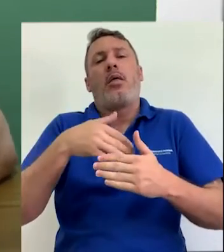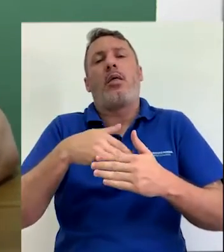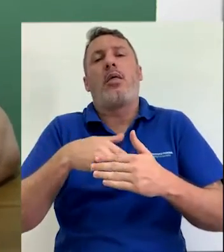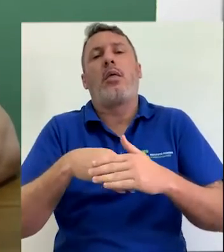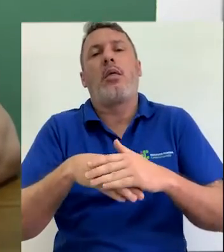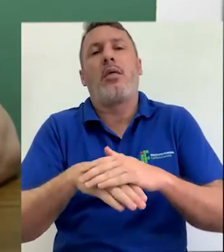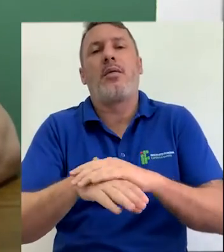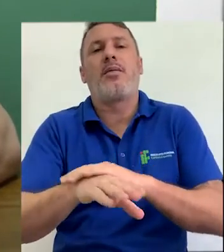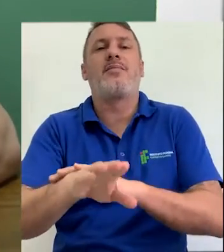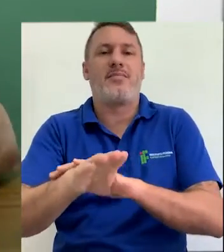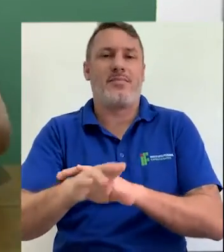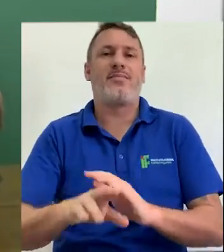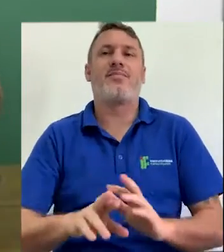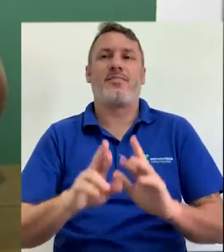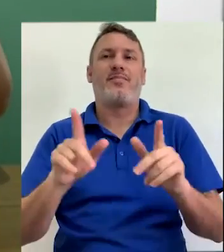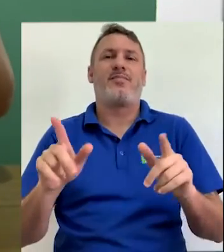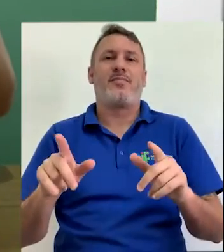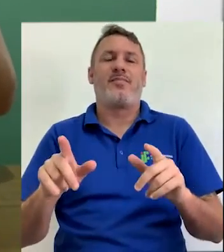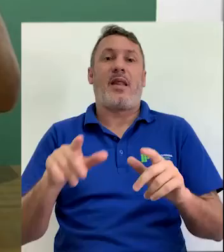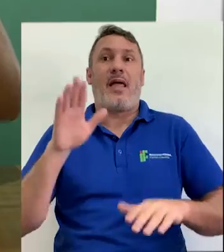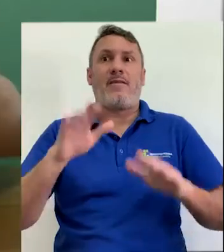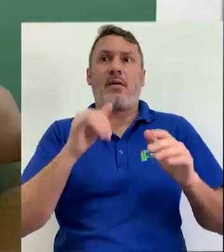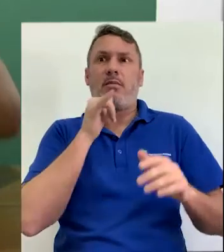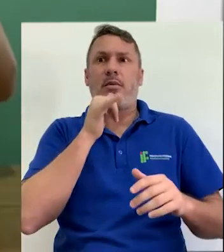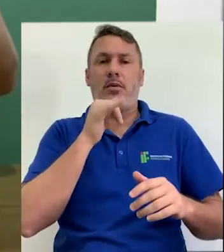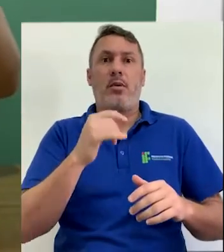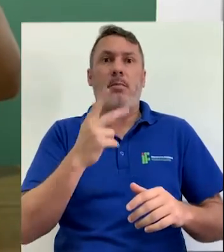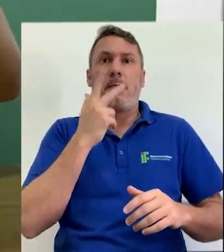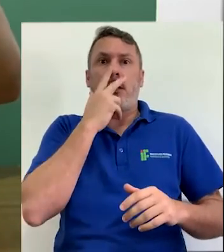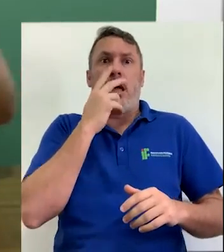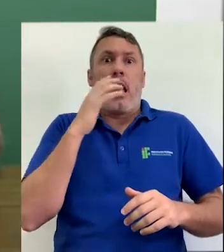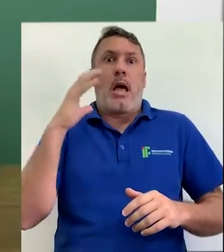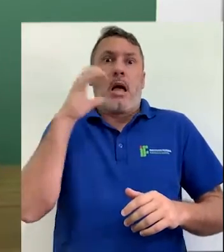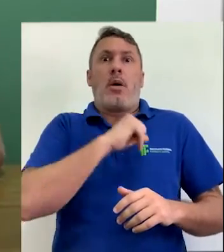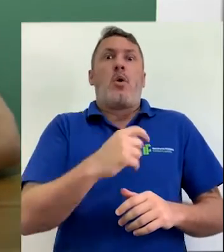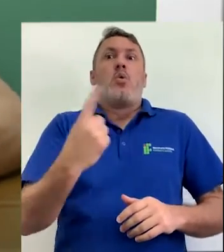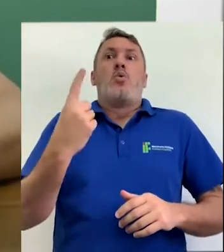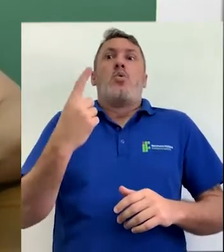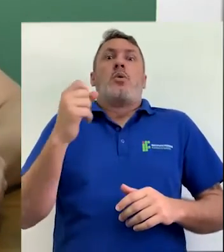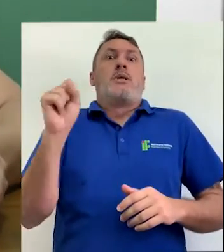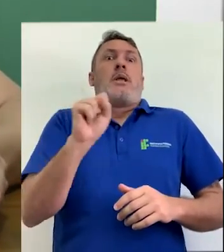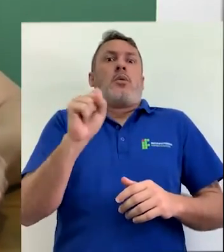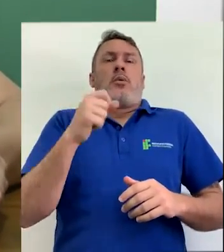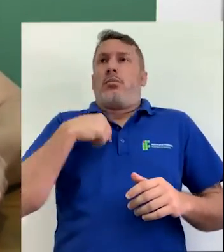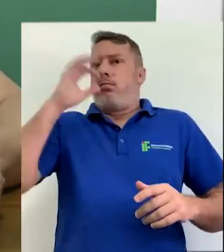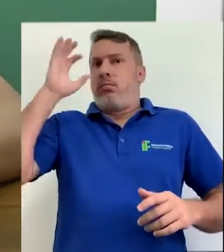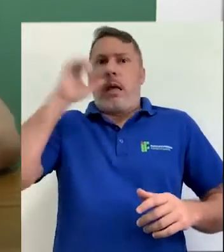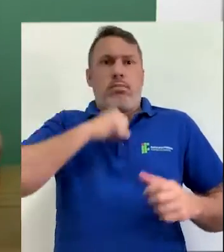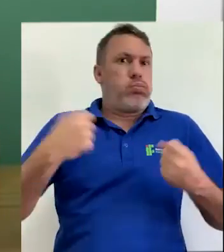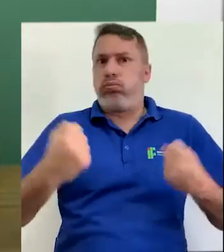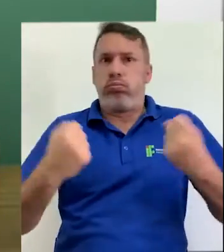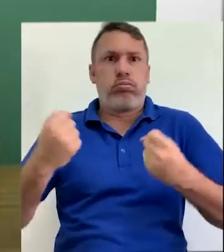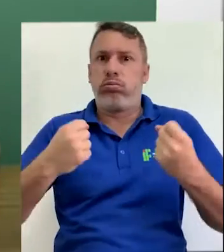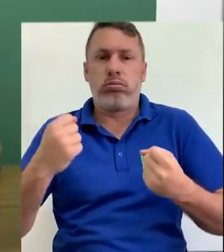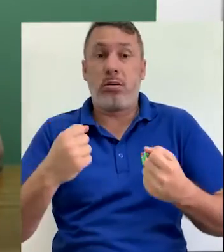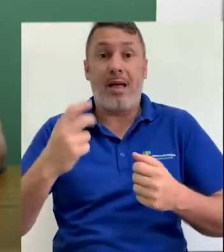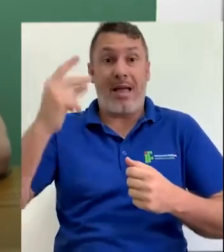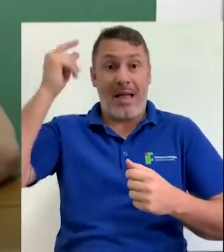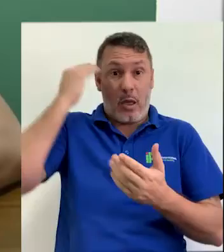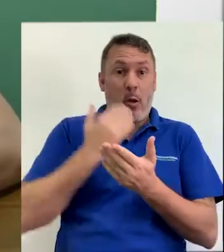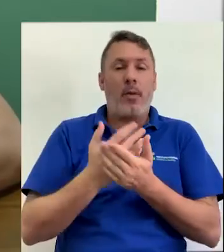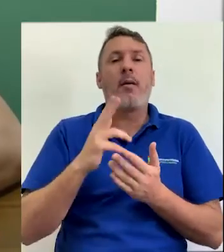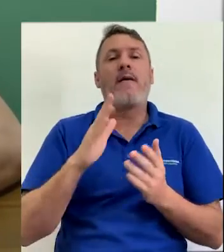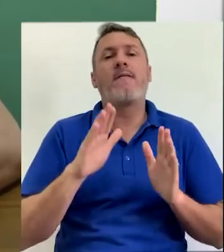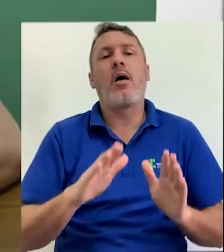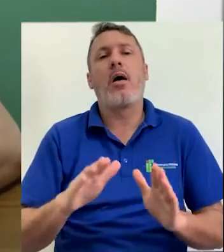várias ações em 1 segundo, 1 segundo e meio. Mas no começo não foi assim. Então, o que eu